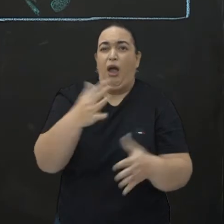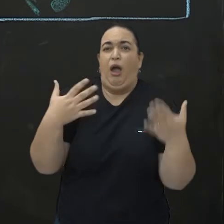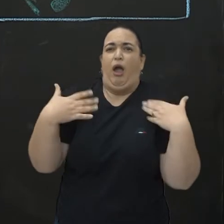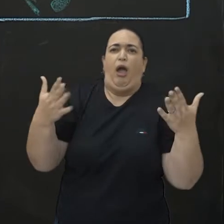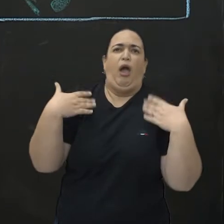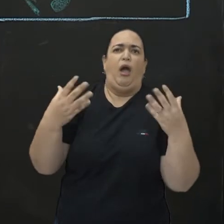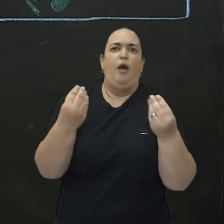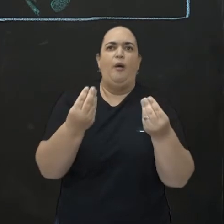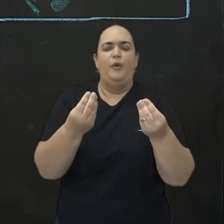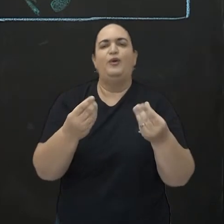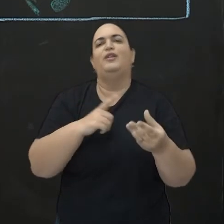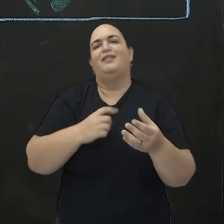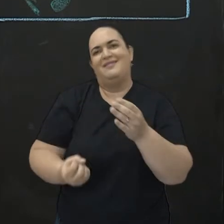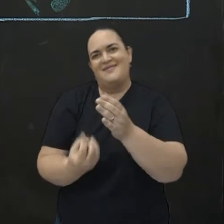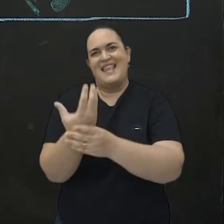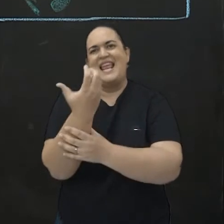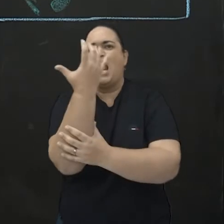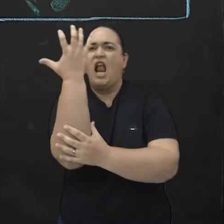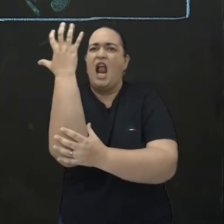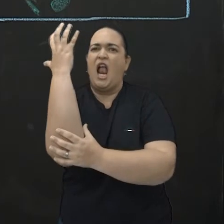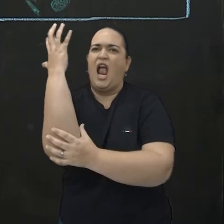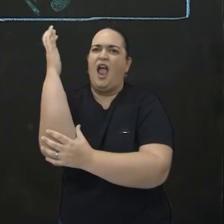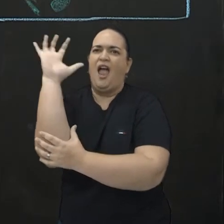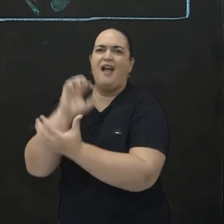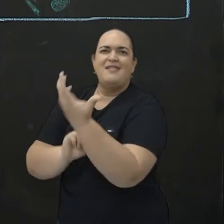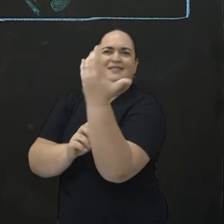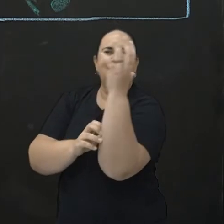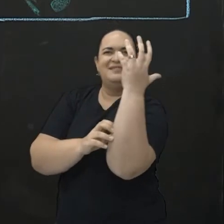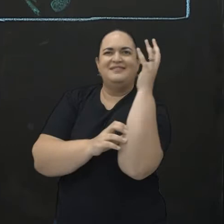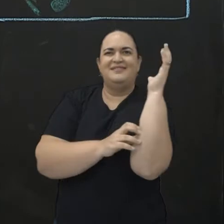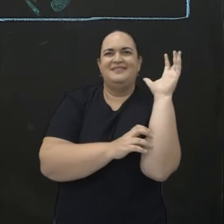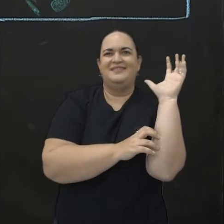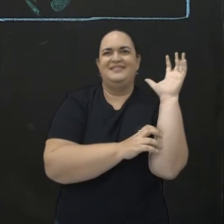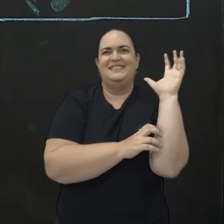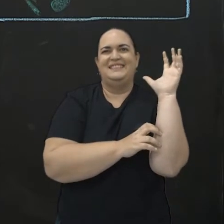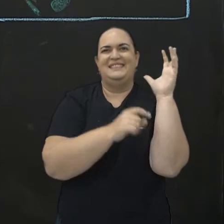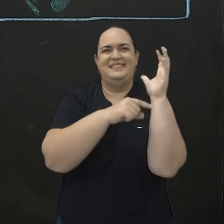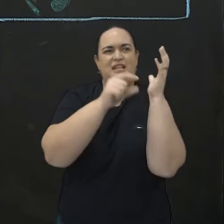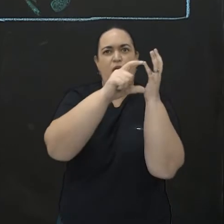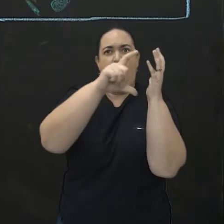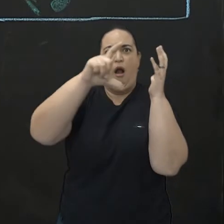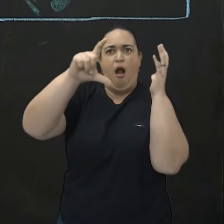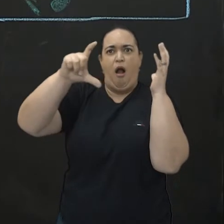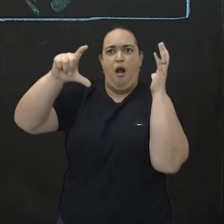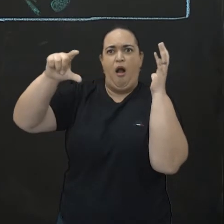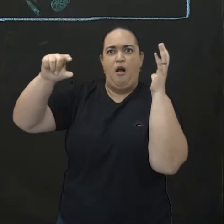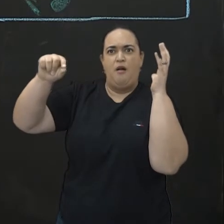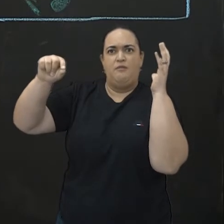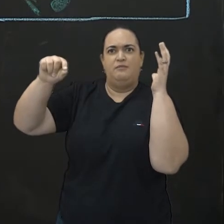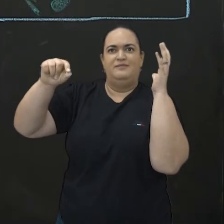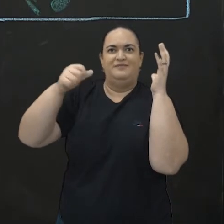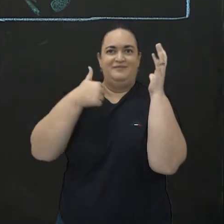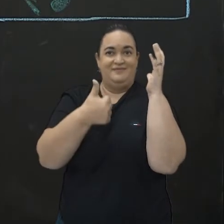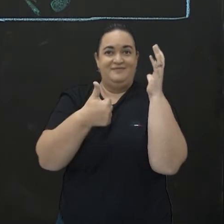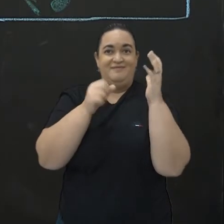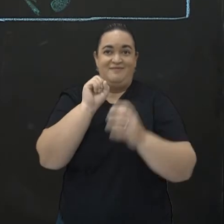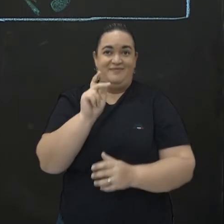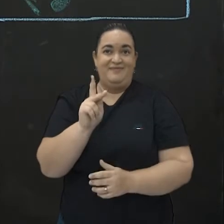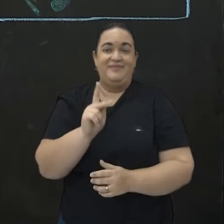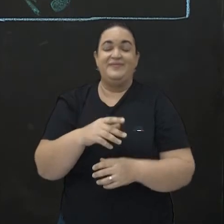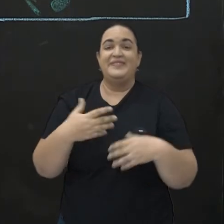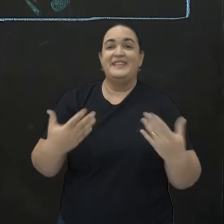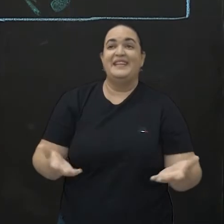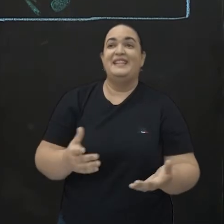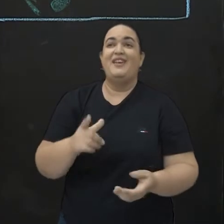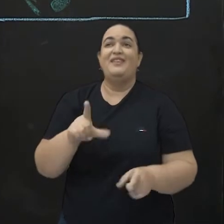formação dessa vegetação, então, caracterizada aí por árvores latifoliadas, ok? Dessa maneira,